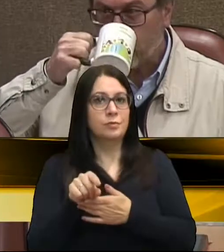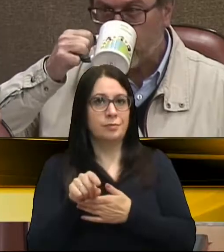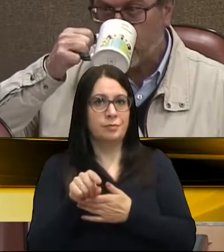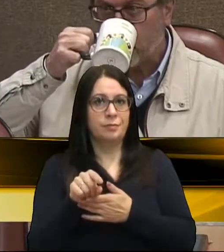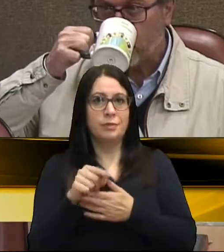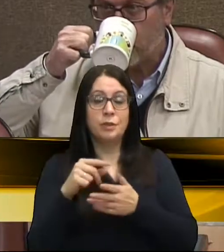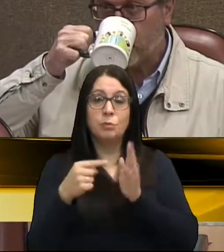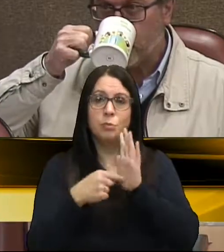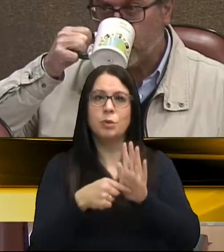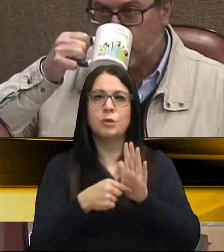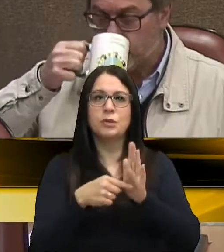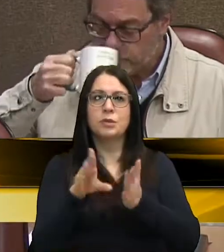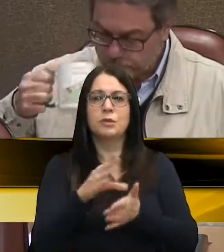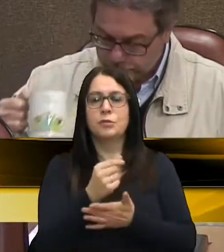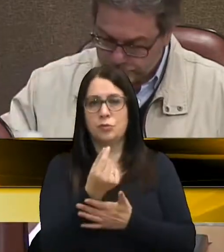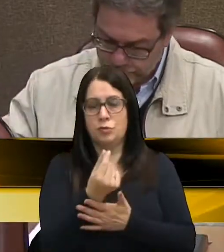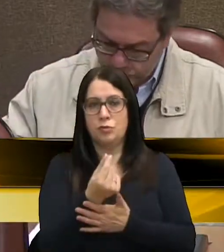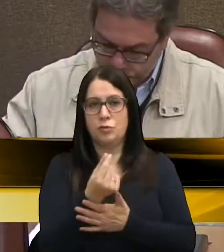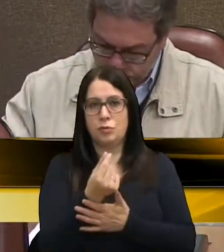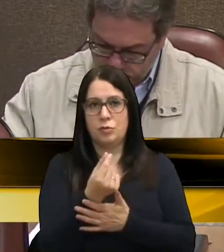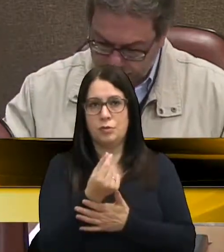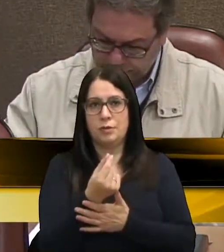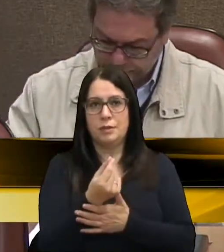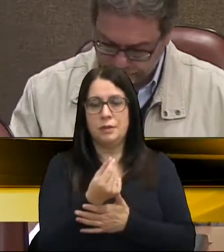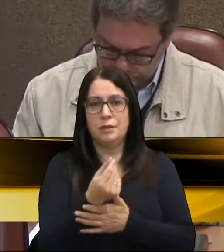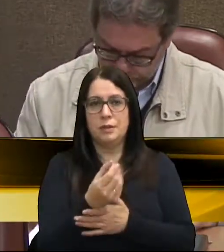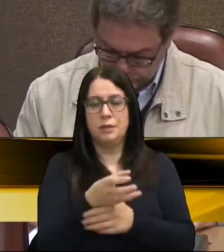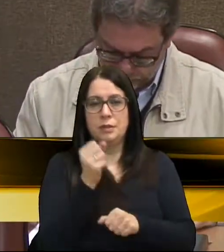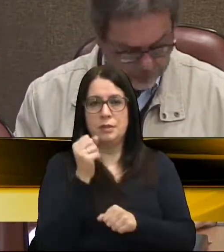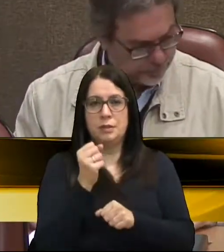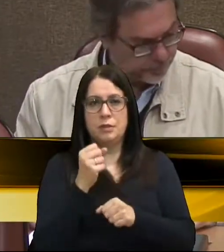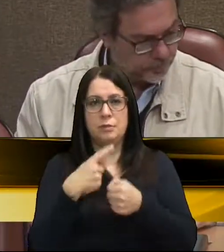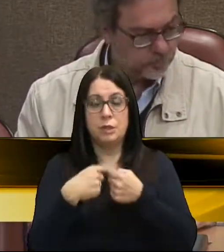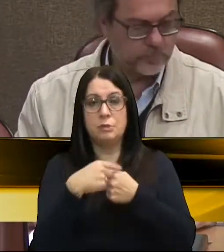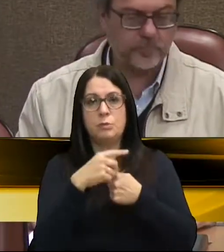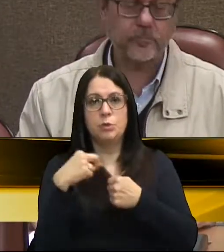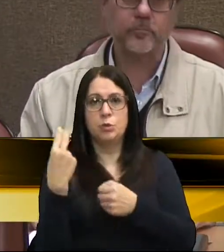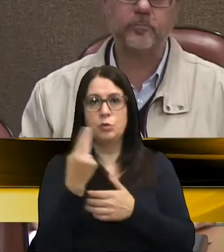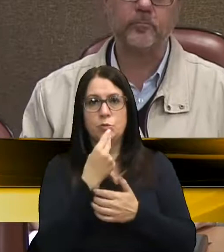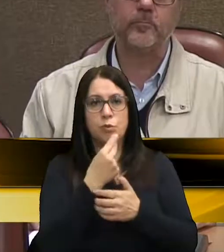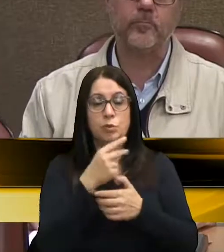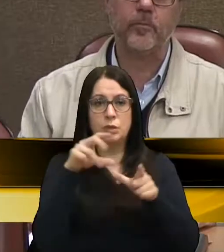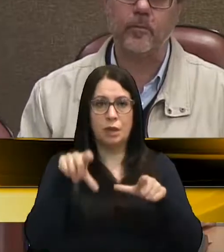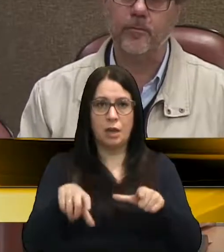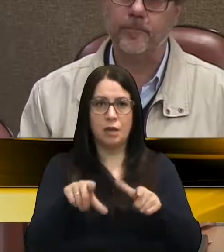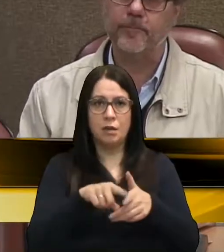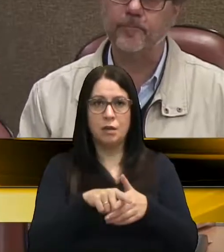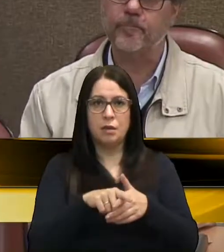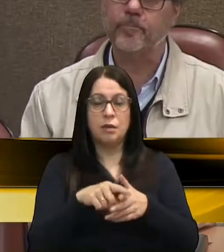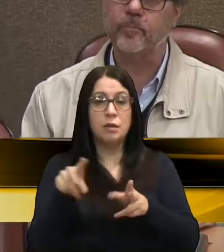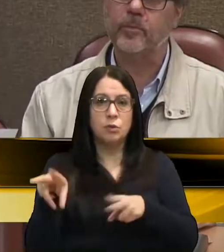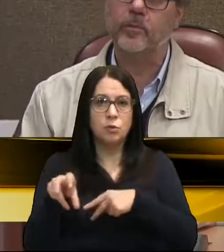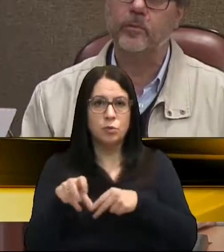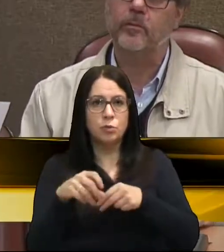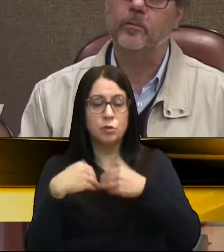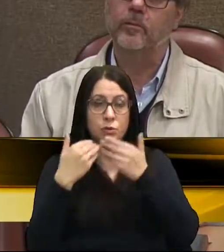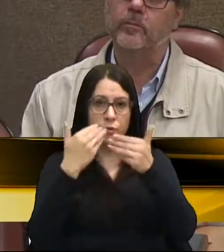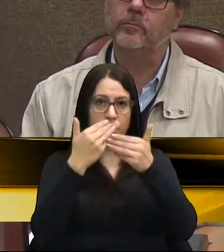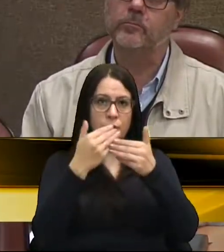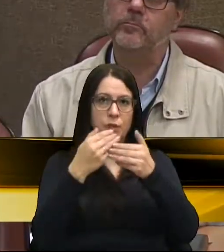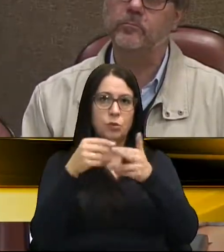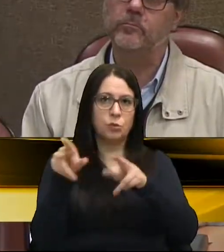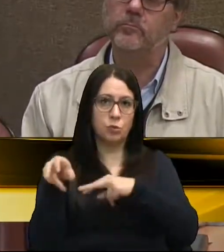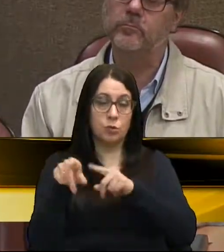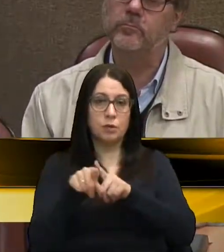agroindústrias trazem recursos, arrecadação para o município, e nós, na área da agricultura e do desenvolvimento